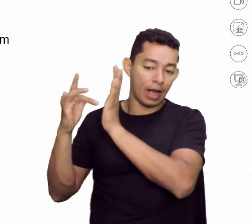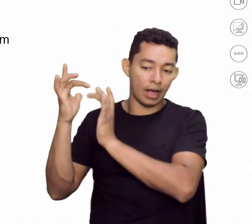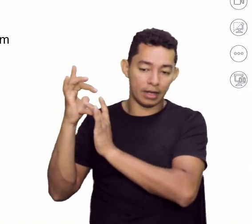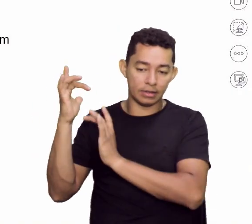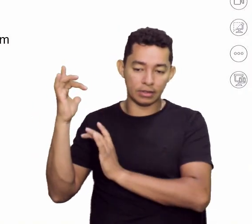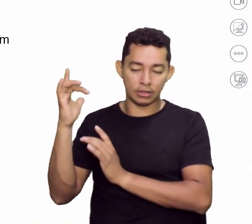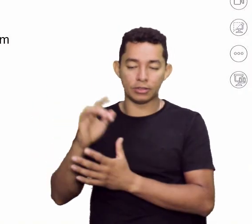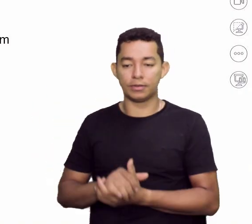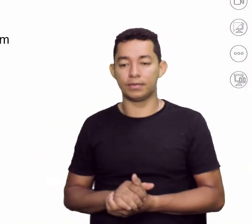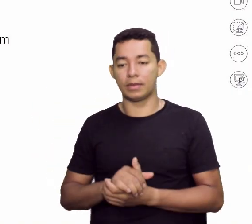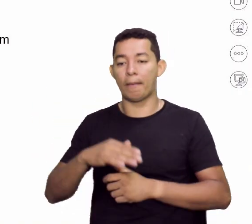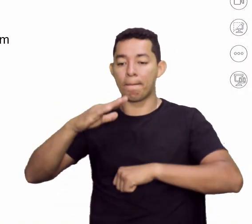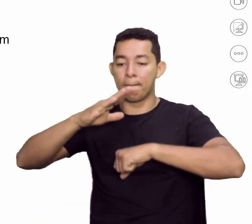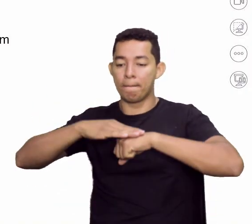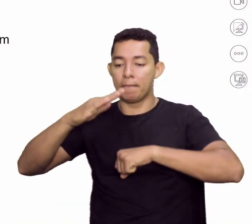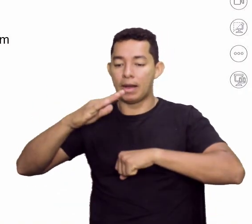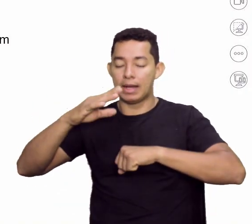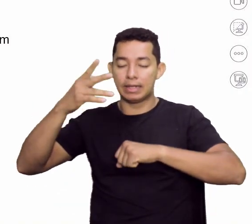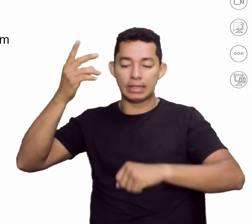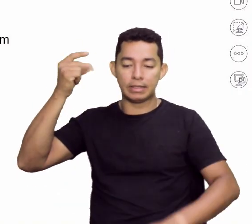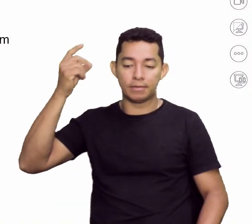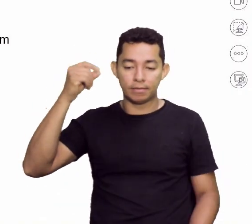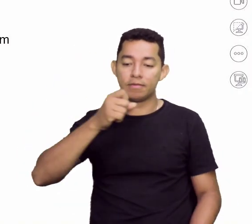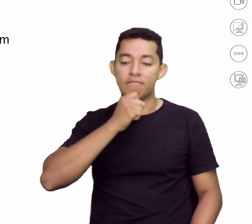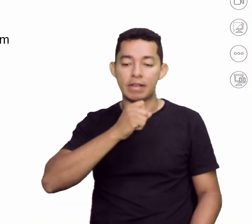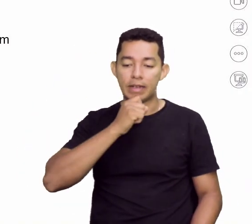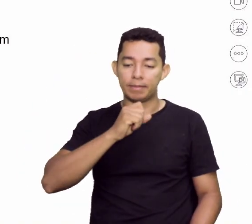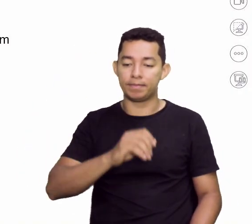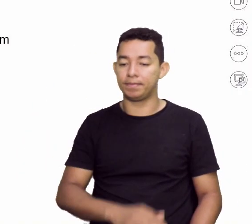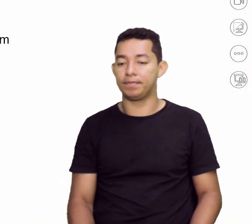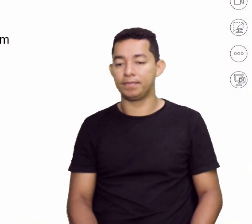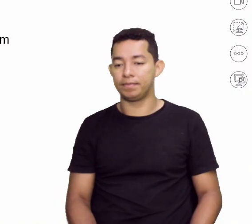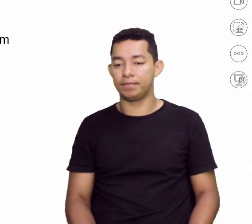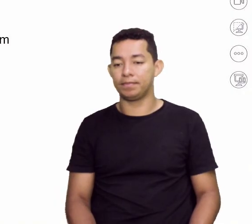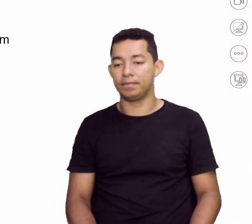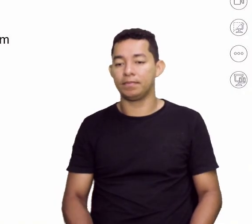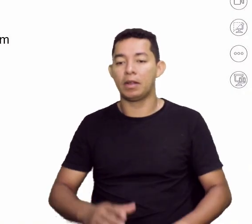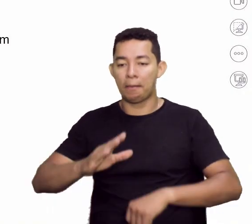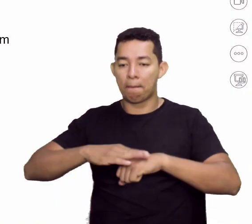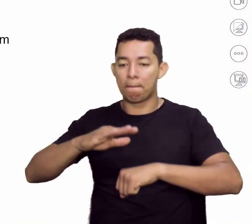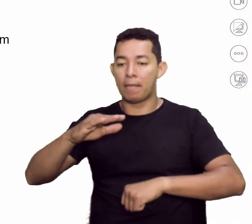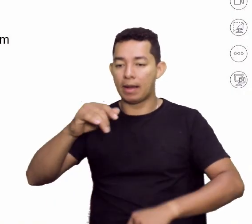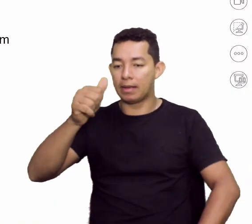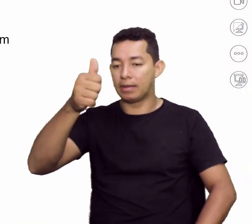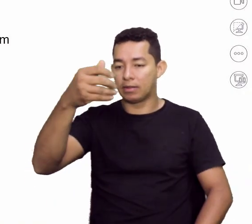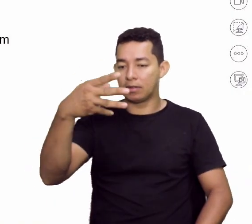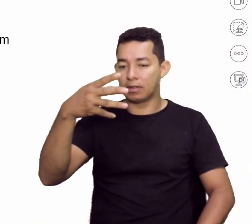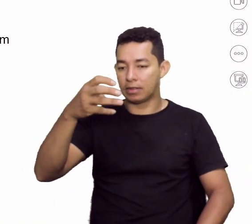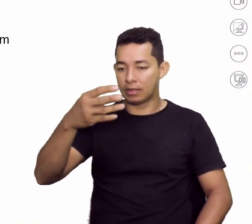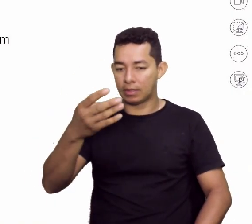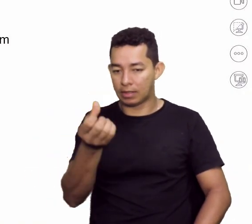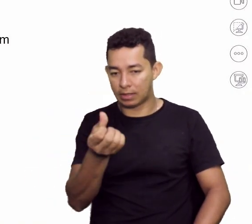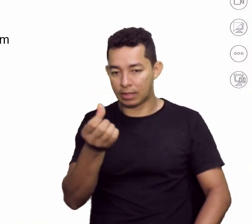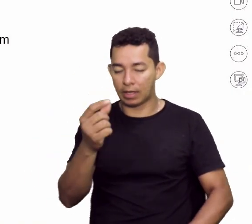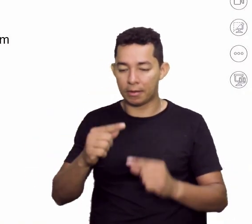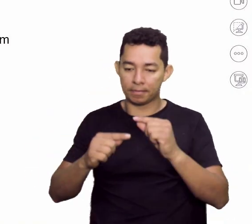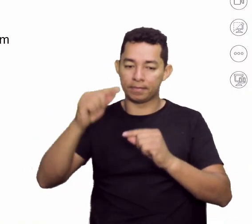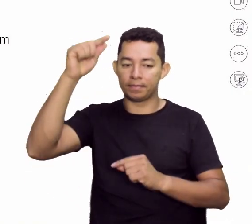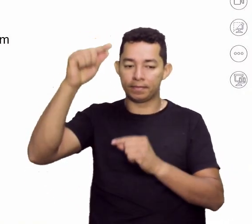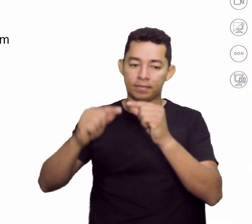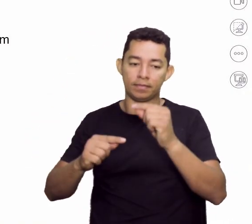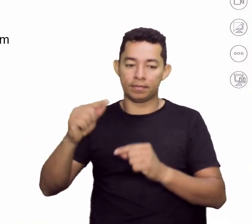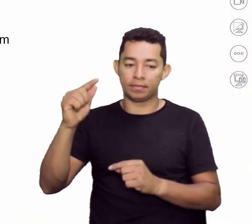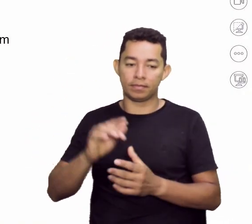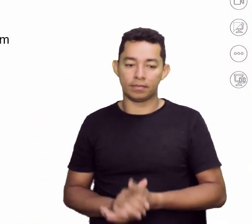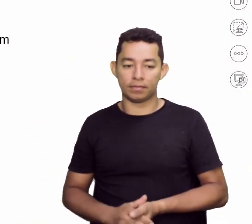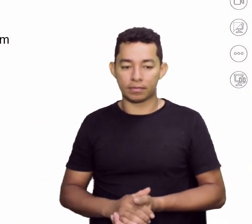mais antiga delas, medindo 146 metros de altura. Pensa aí. Olha o tamanho das pessoas em